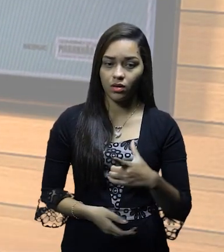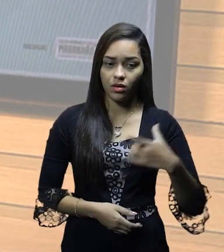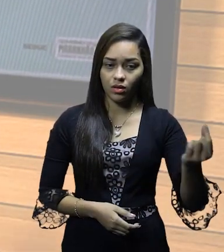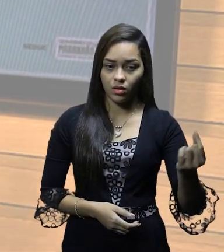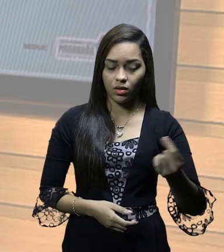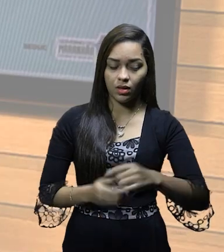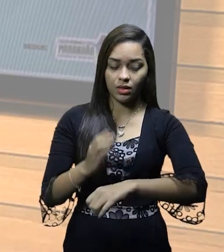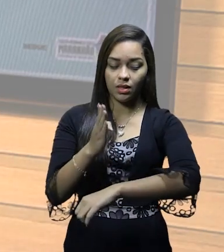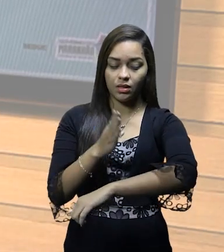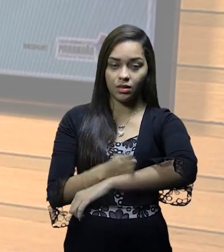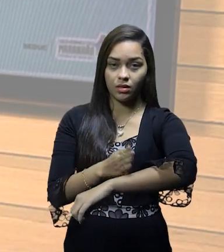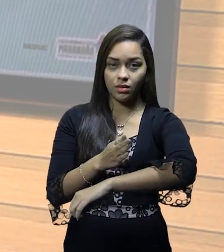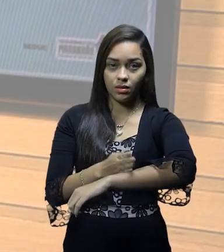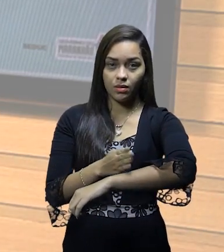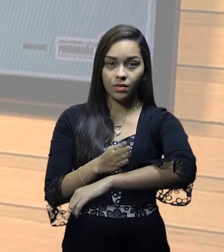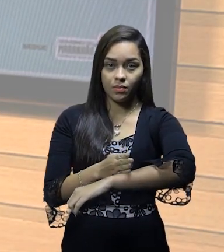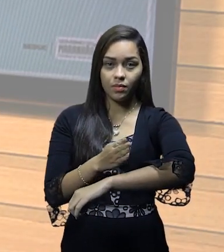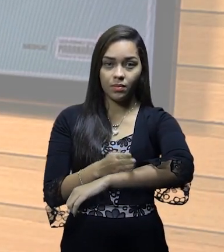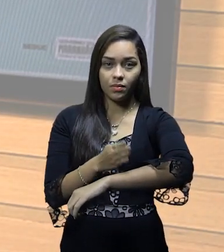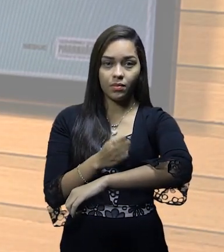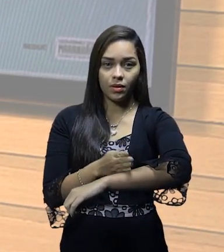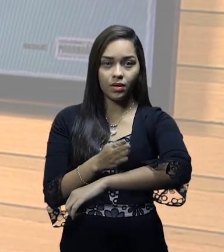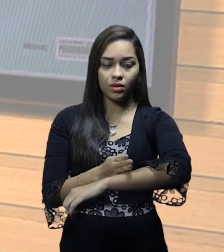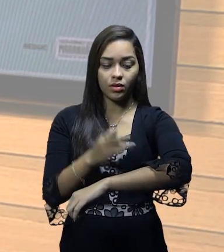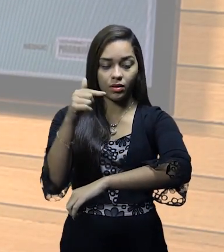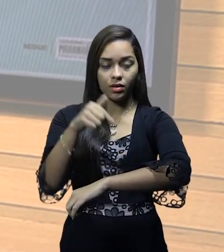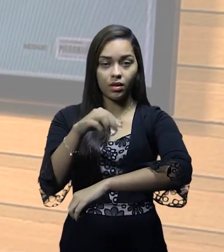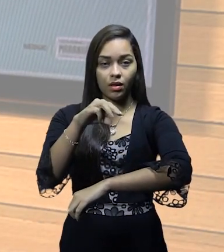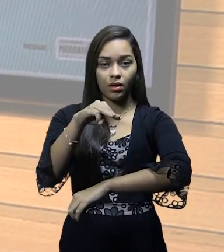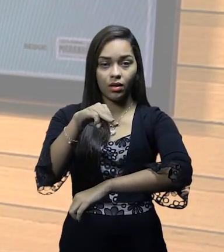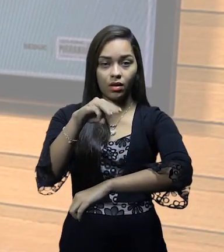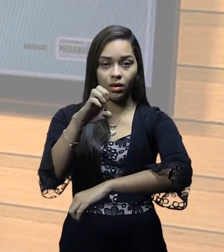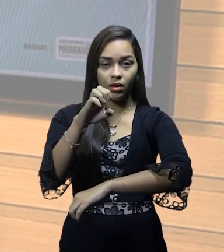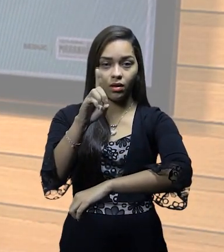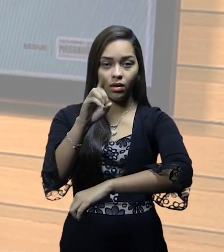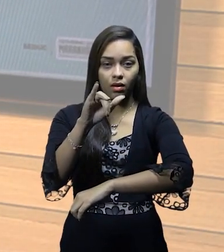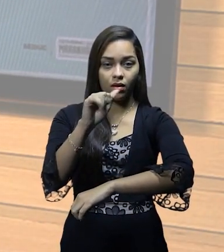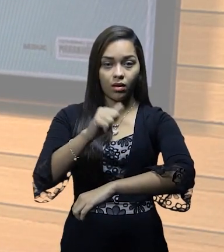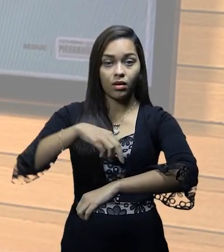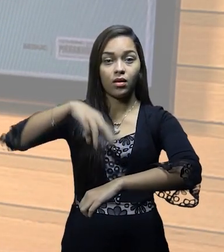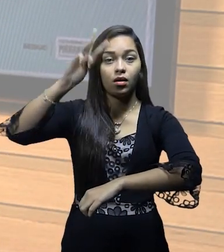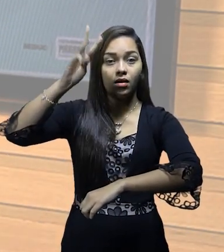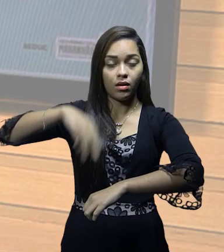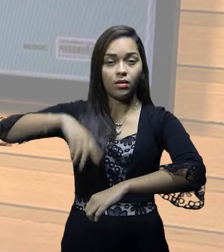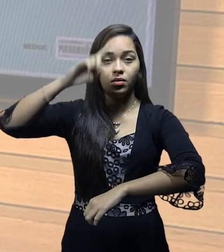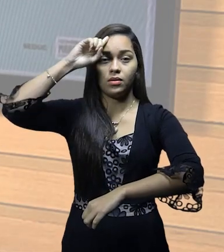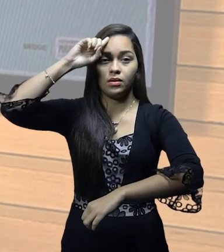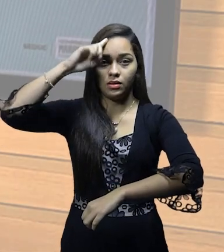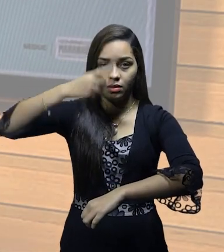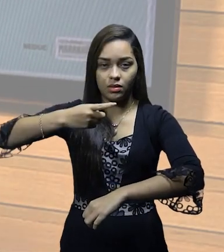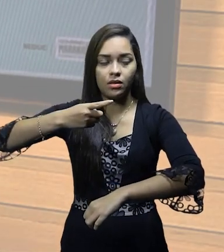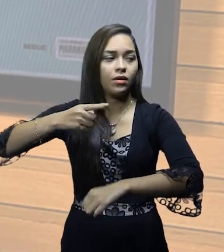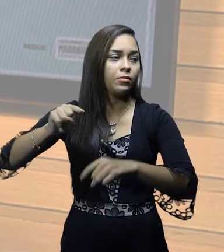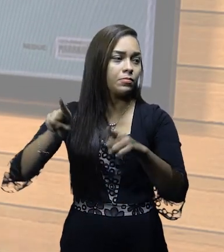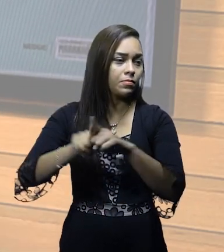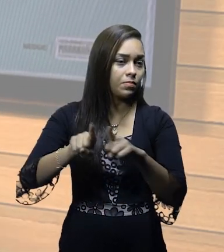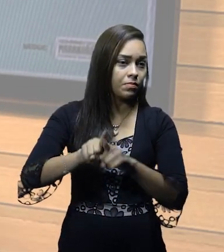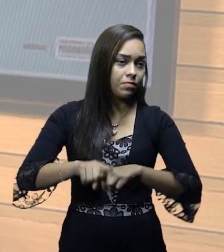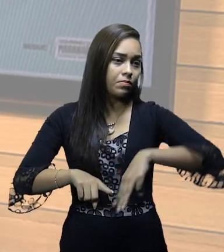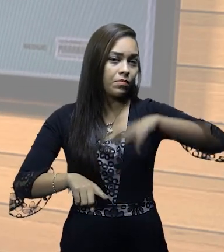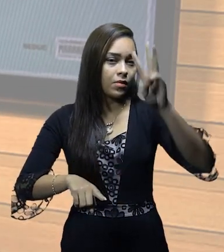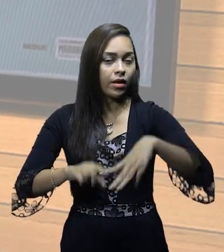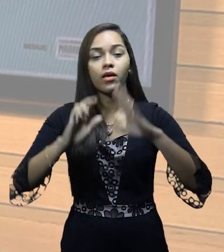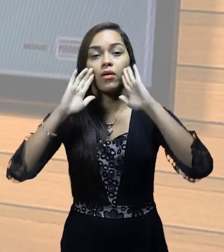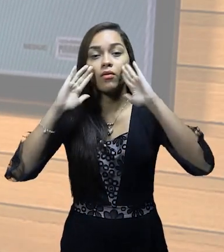A gente está saindo aqui da Idade Média. Na Idade Média, quem ditava as